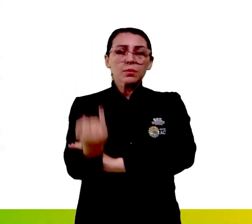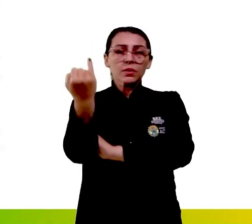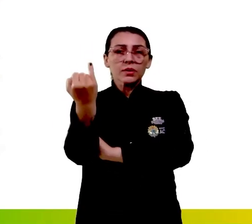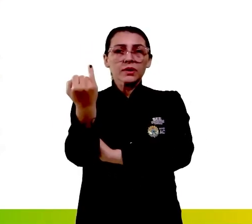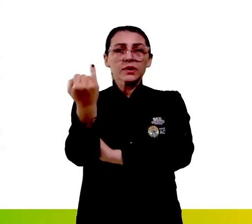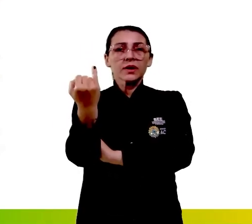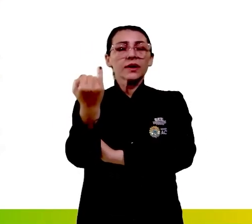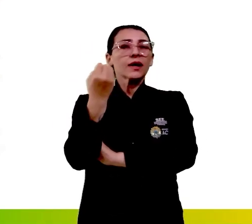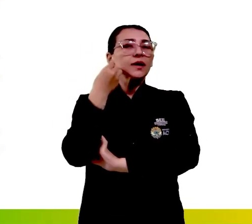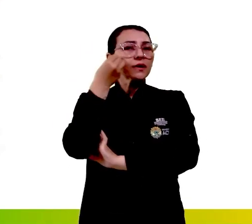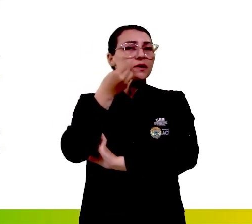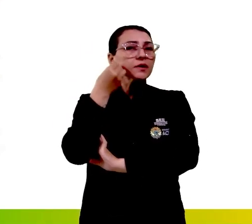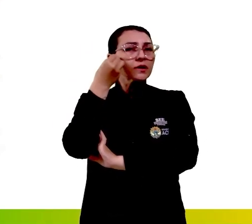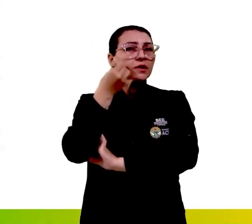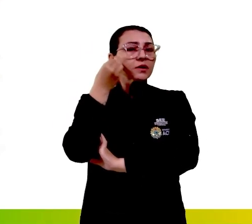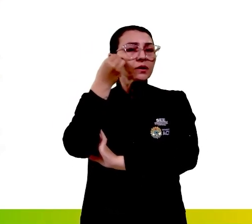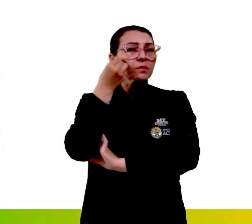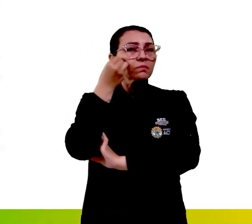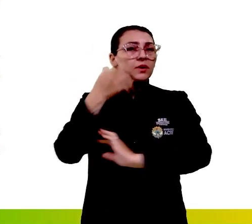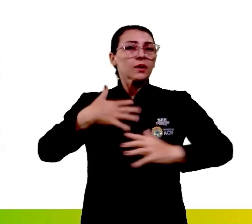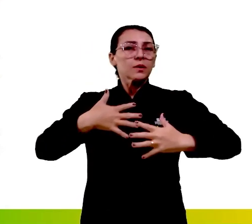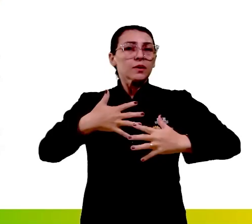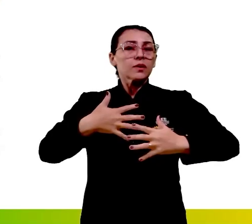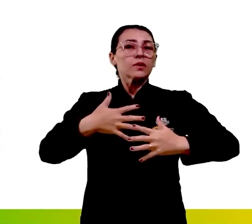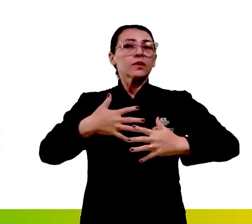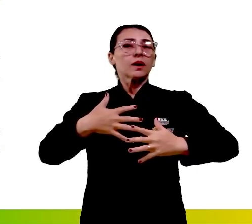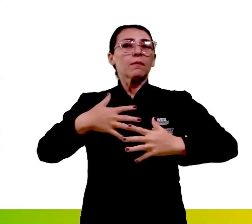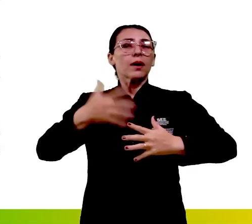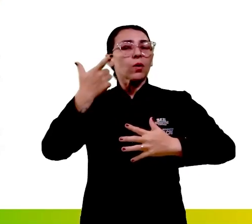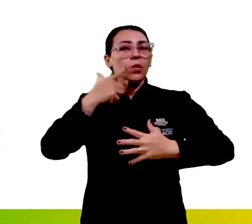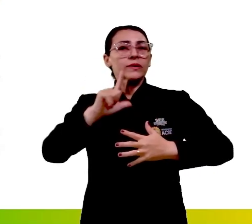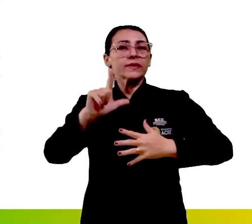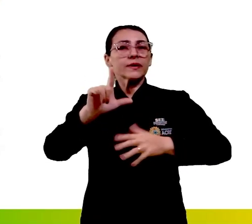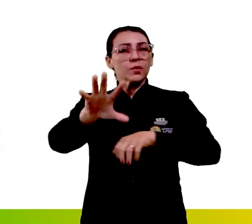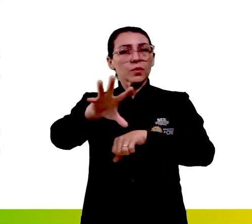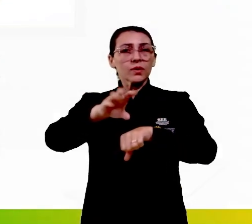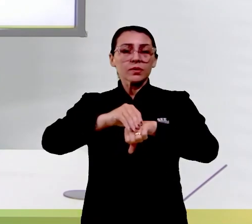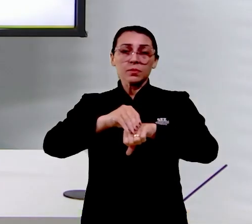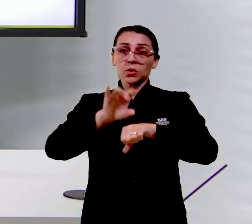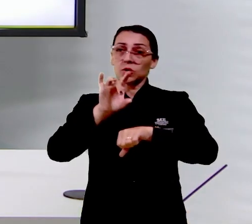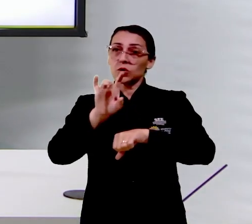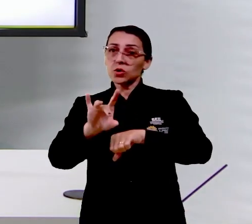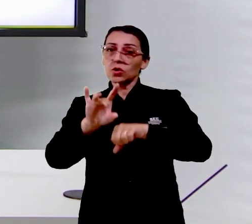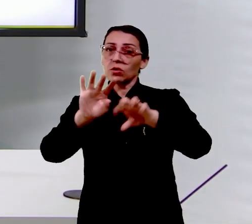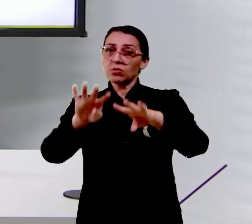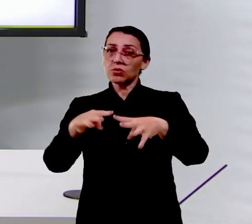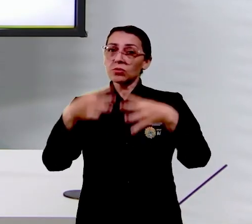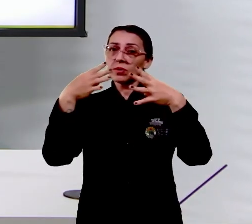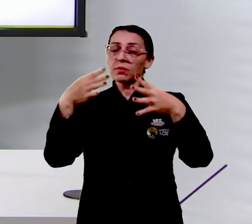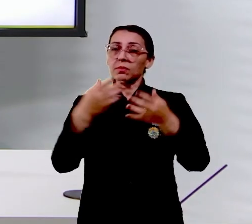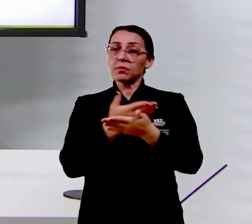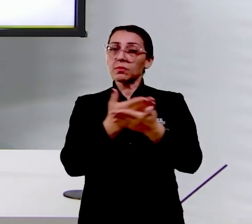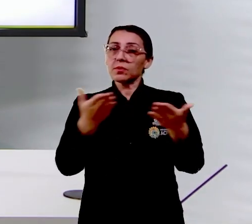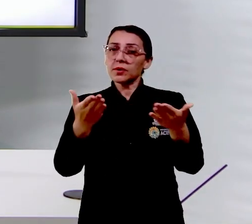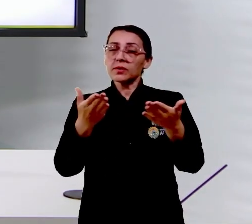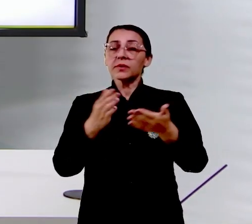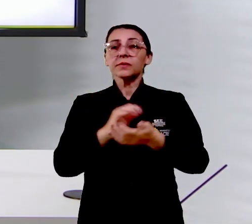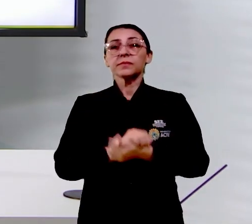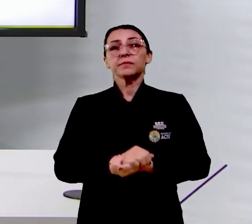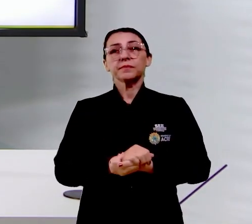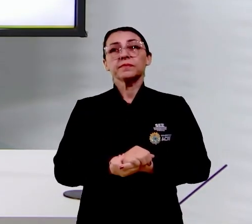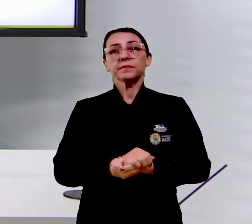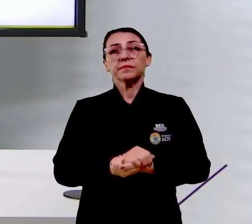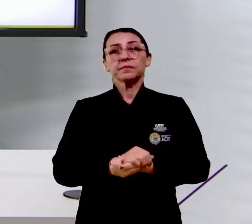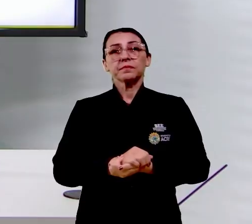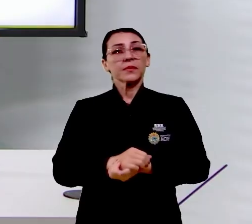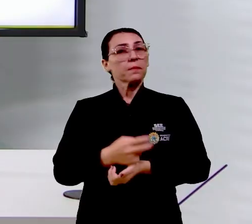da experiência sensorial na construção do conhecimento. Só que aqui eu quero chamar a atenção para uma coisinha.